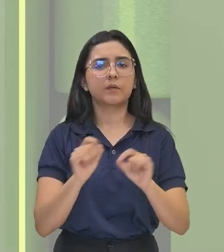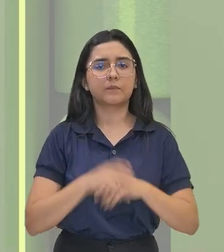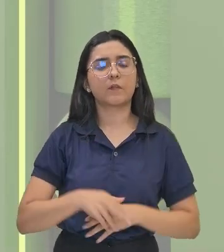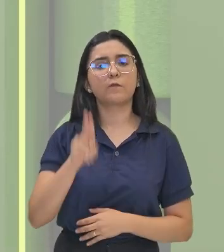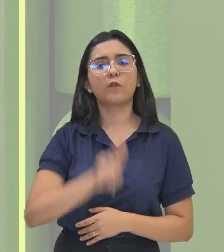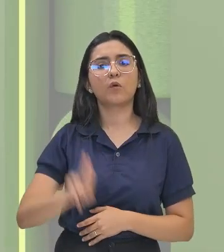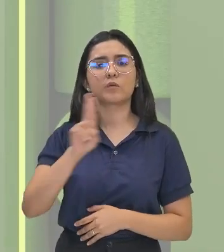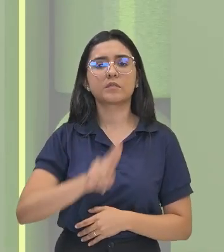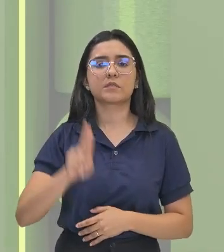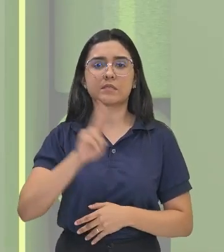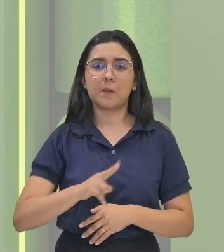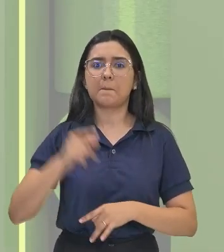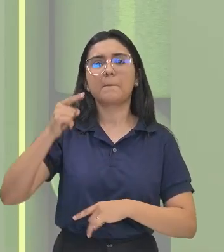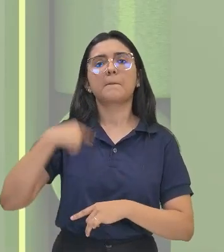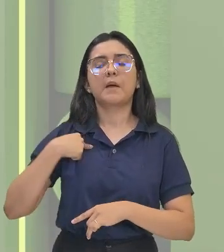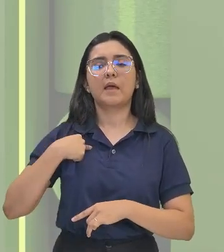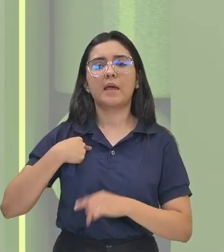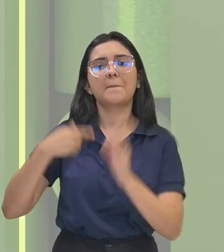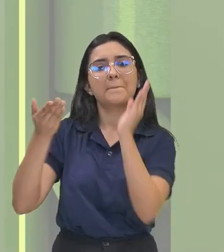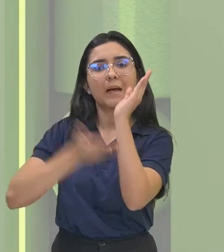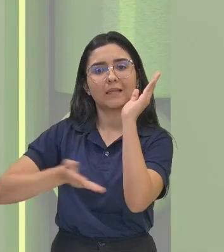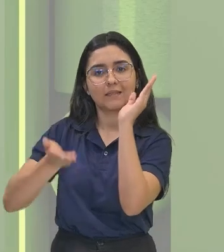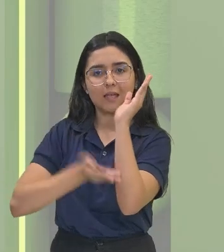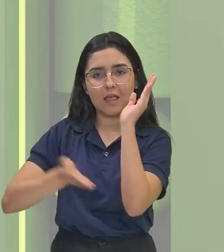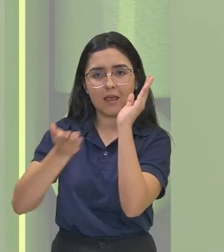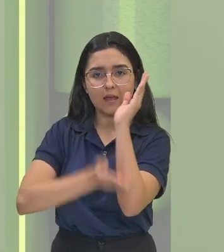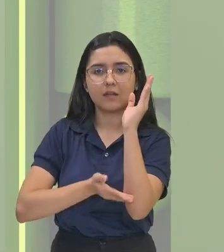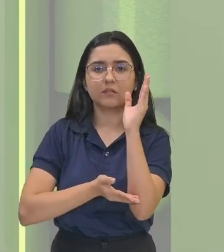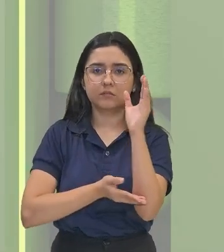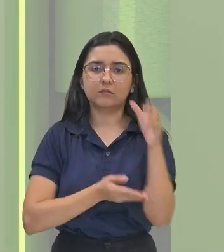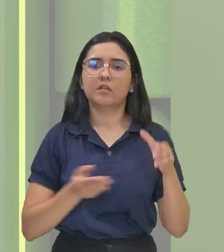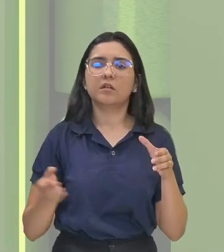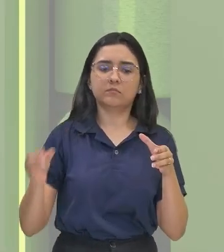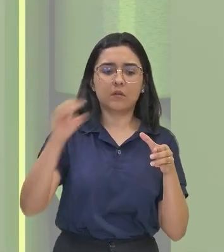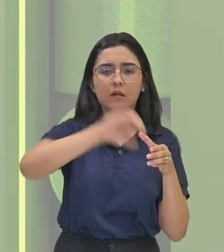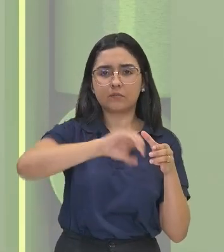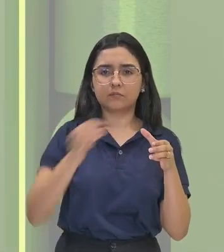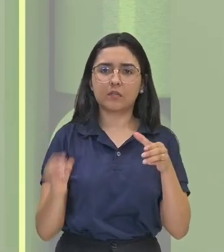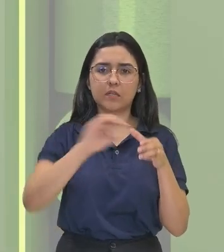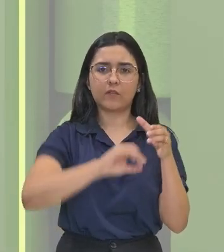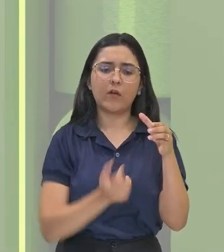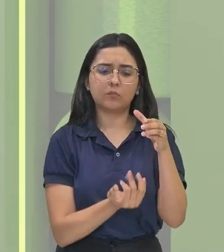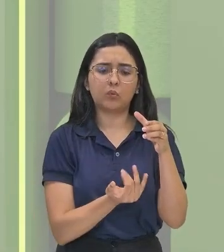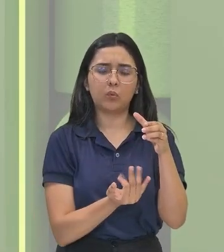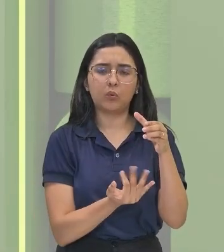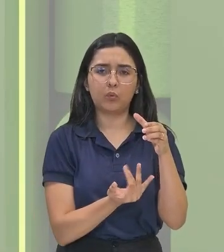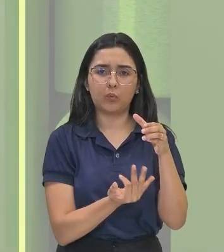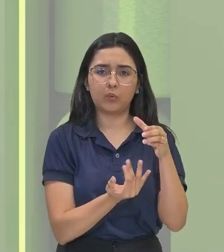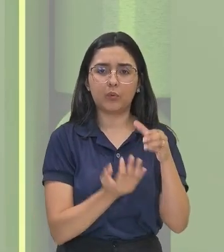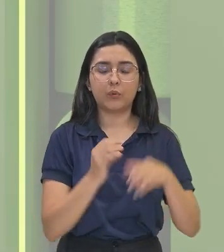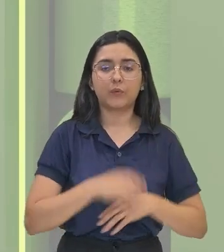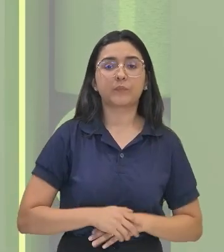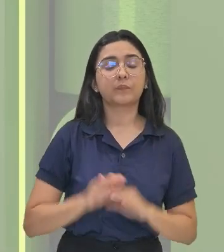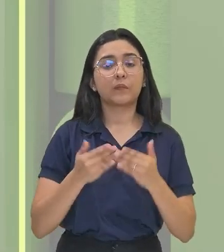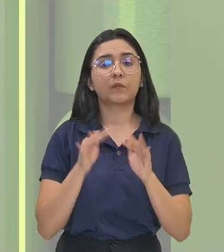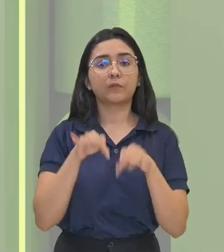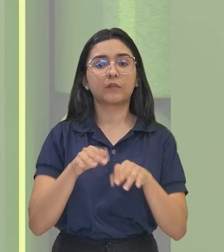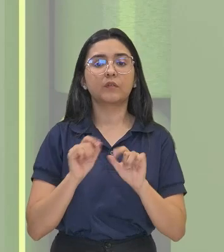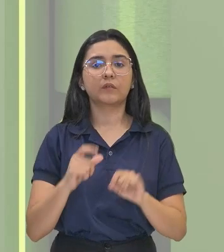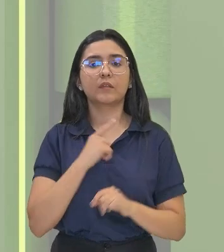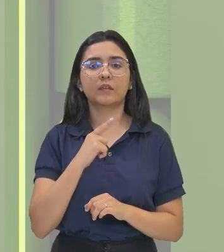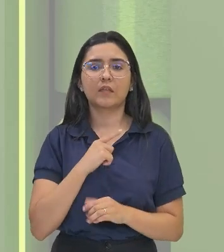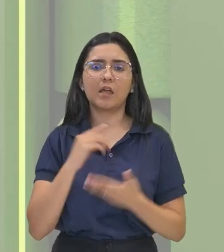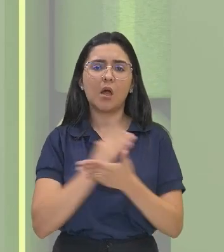usado muita madeira, né? E queima ali durante muito, muito tempo. No final, a gente só tem